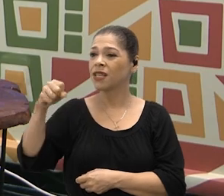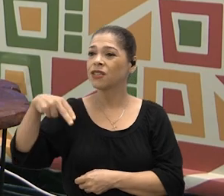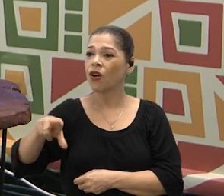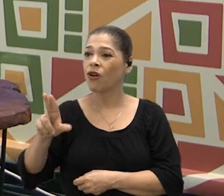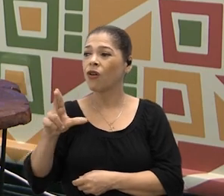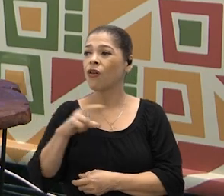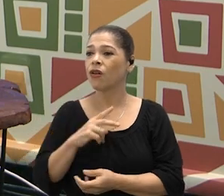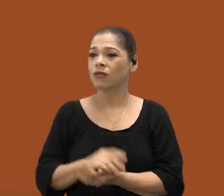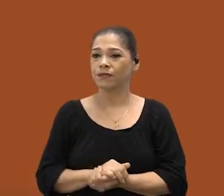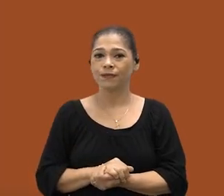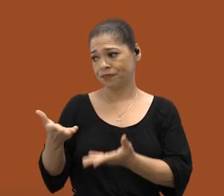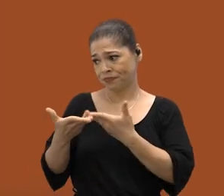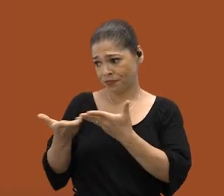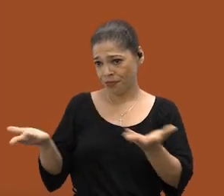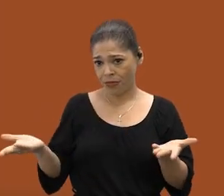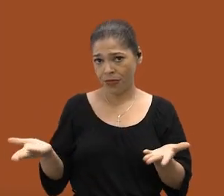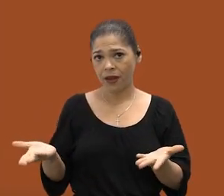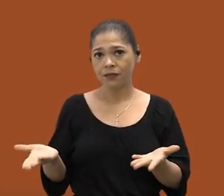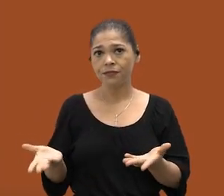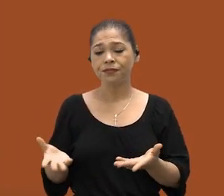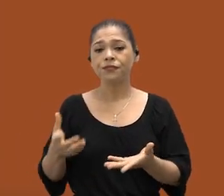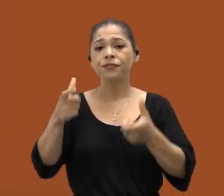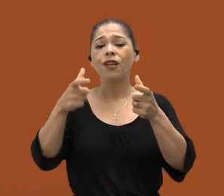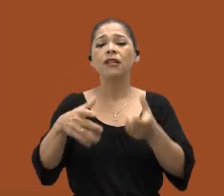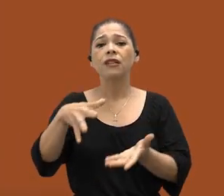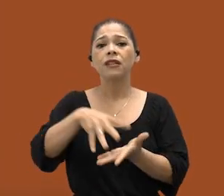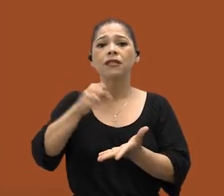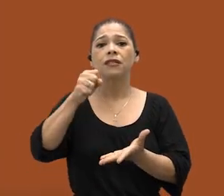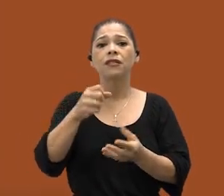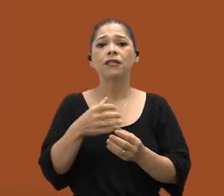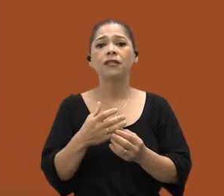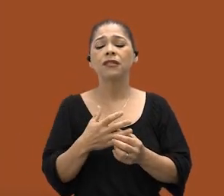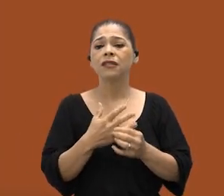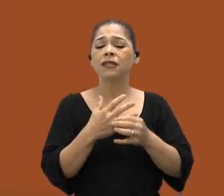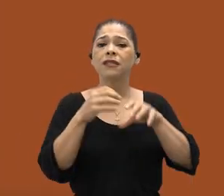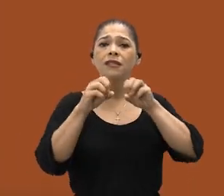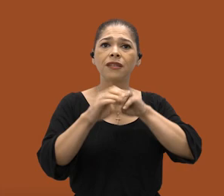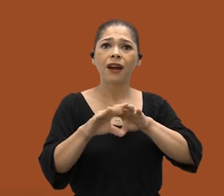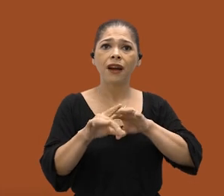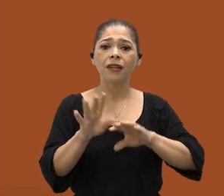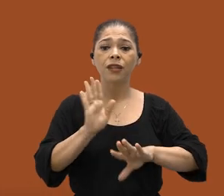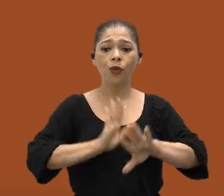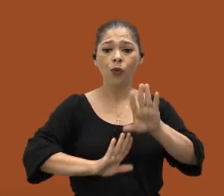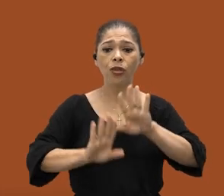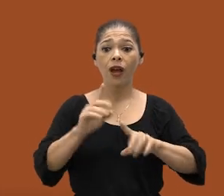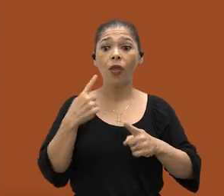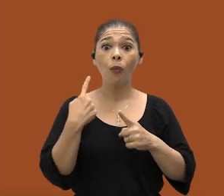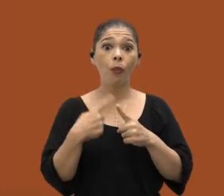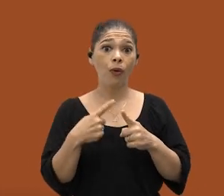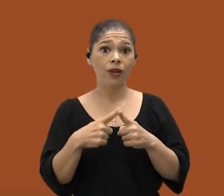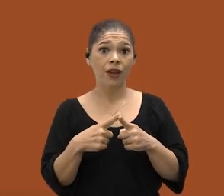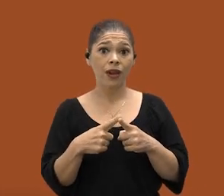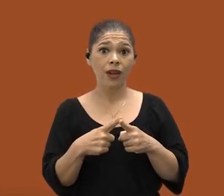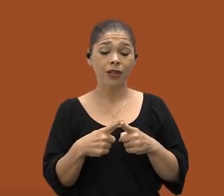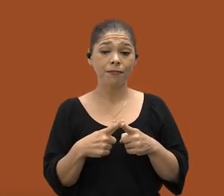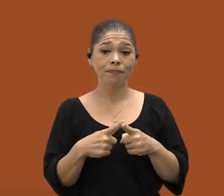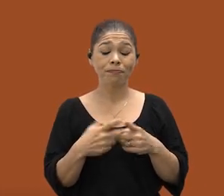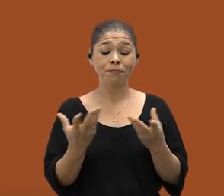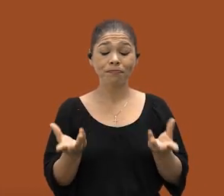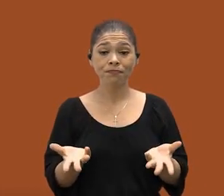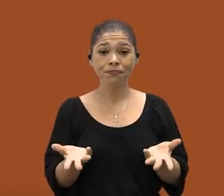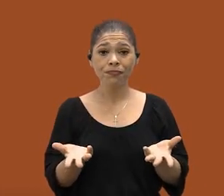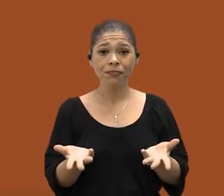por favor o lugar do colonizador da aula eu tenho que tomar um certo cuidado porque o agente